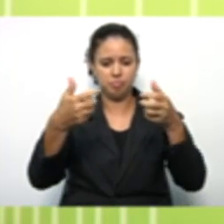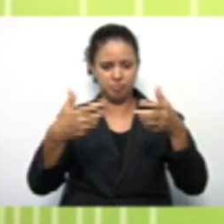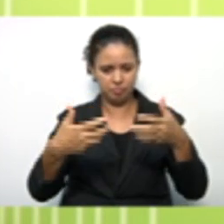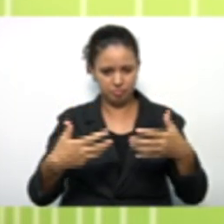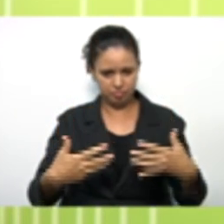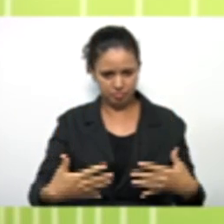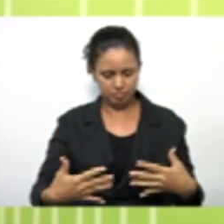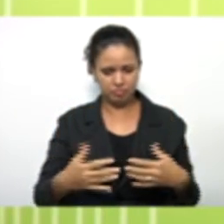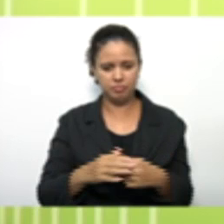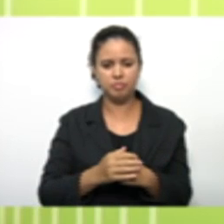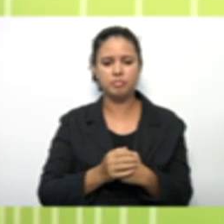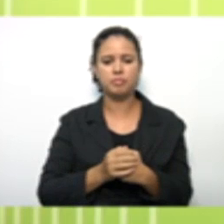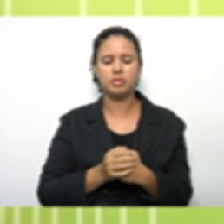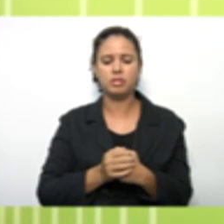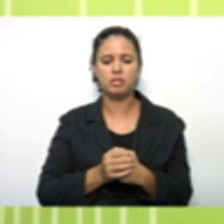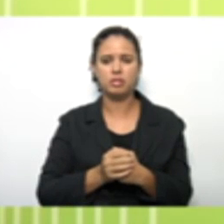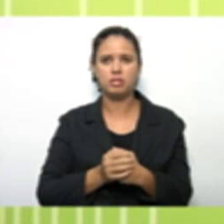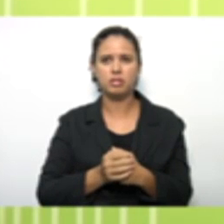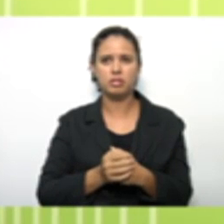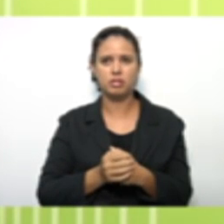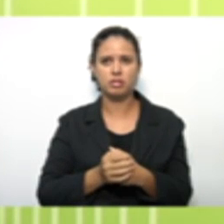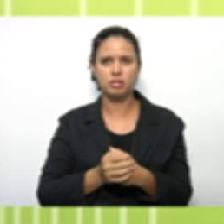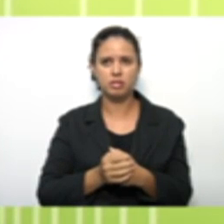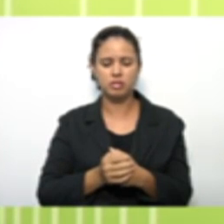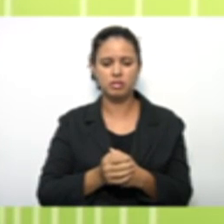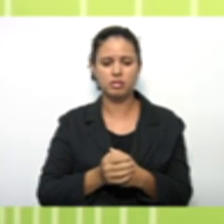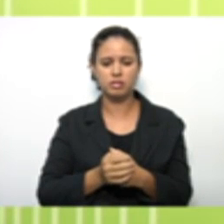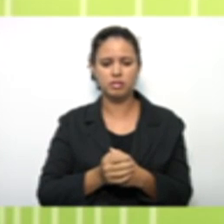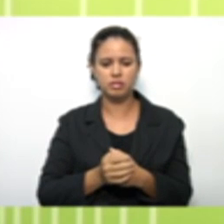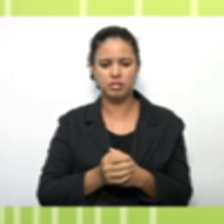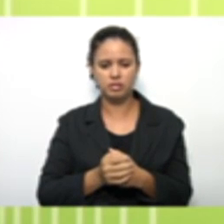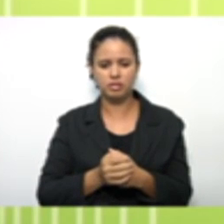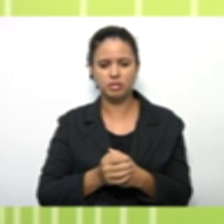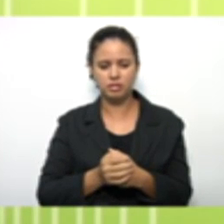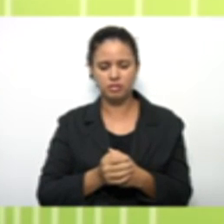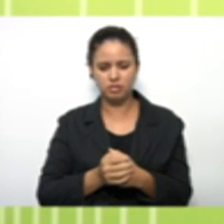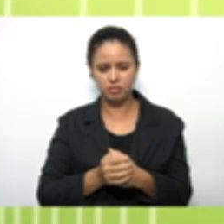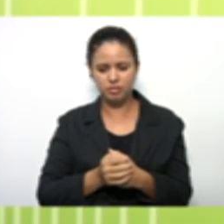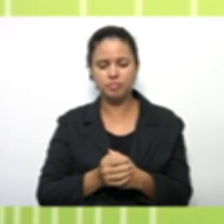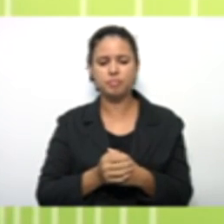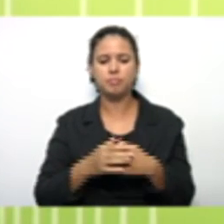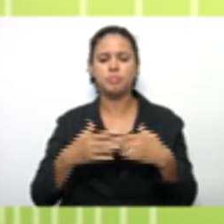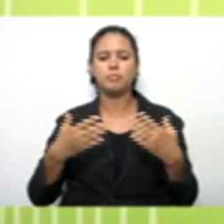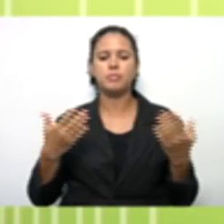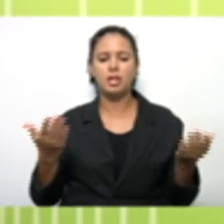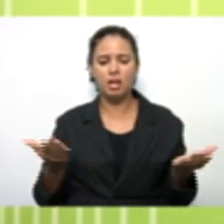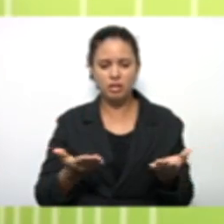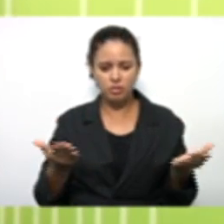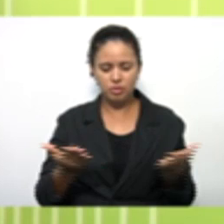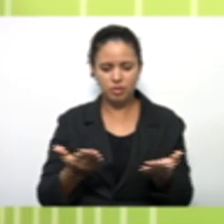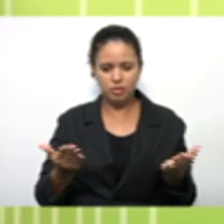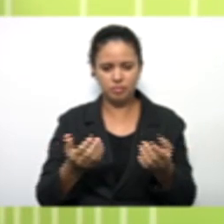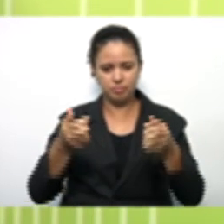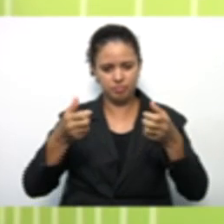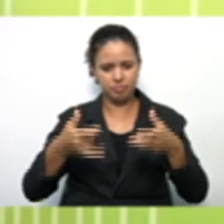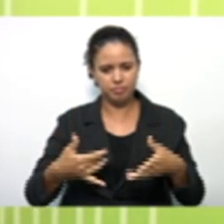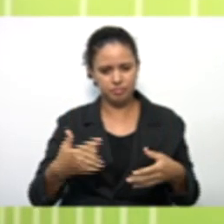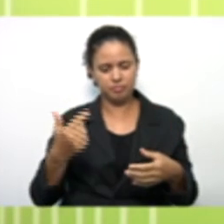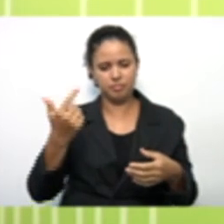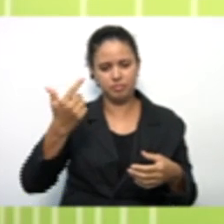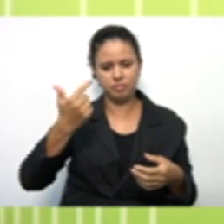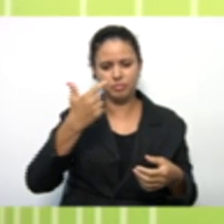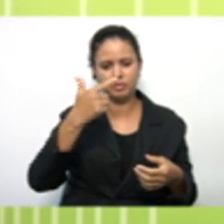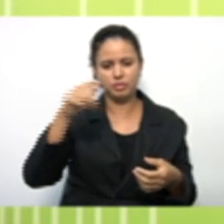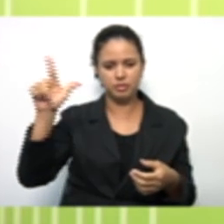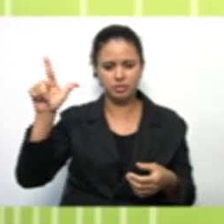nossa externa sobre a evolução histórica da contabilidade, certo?